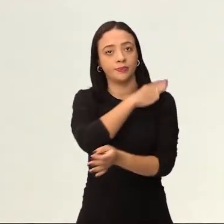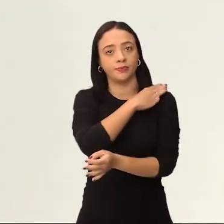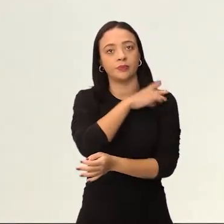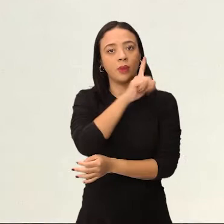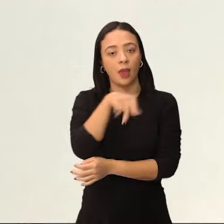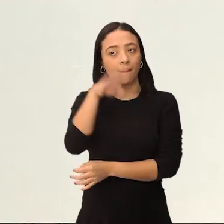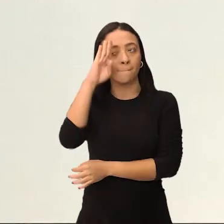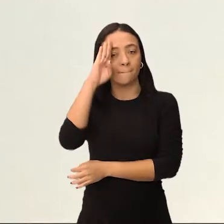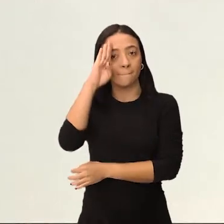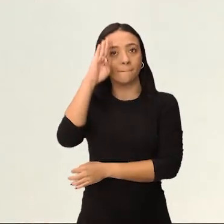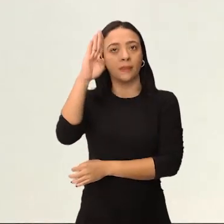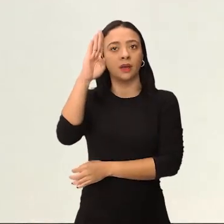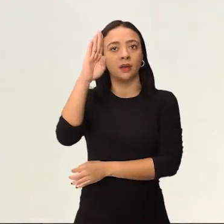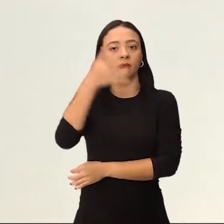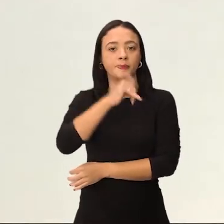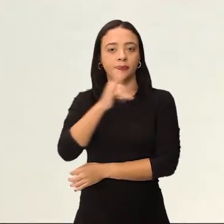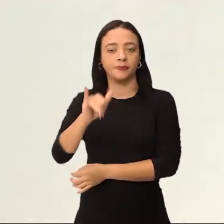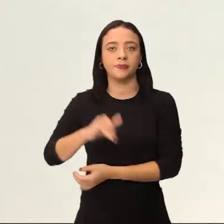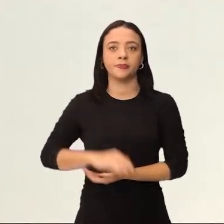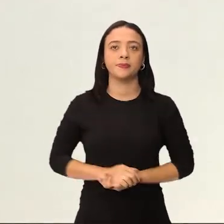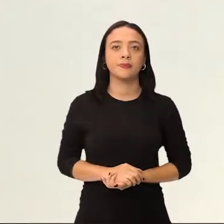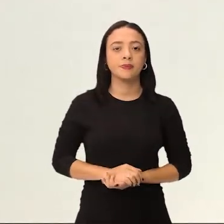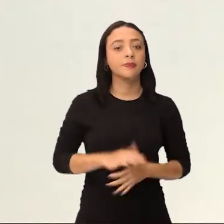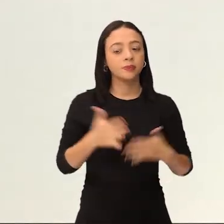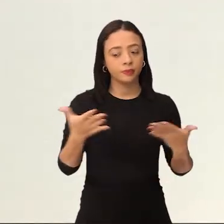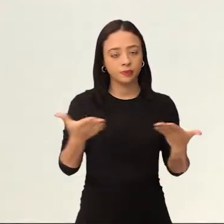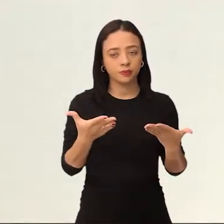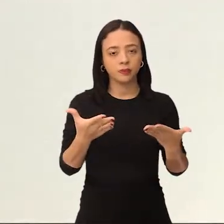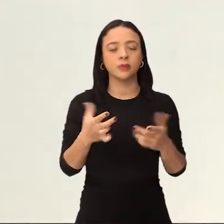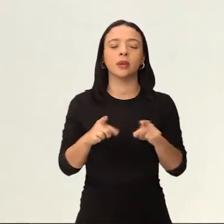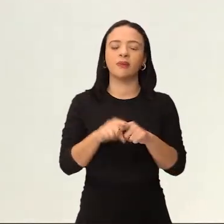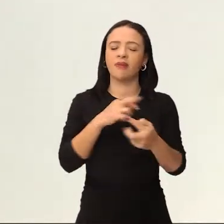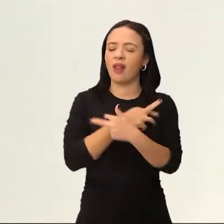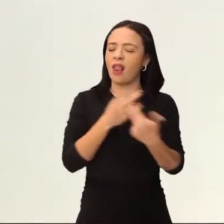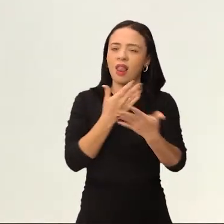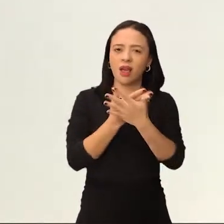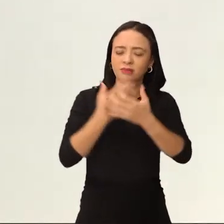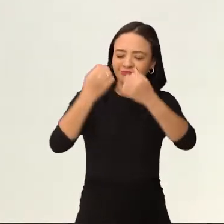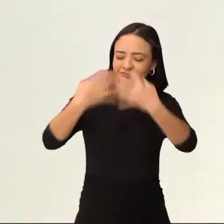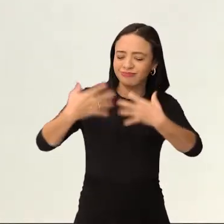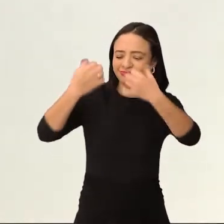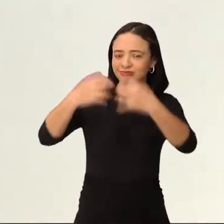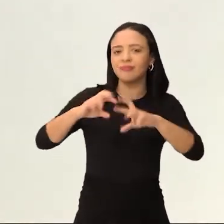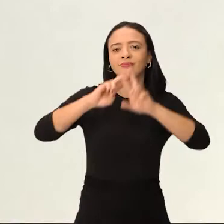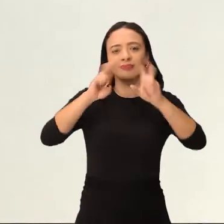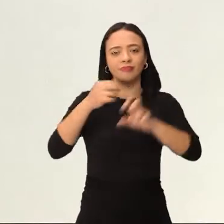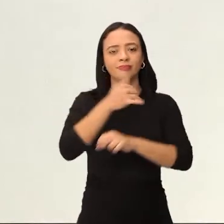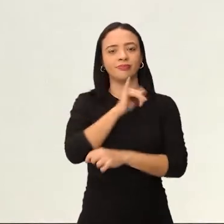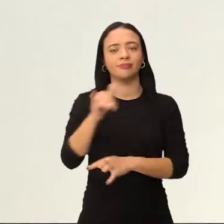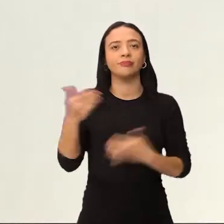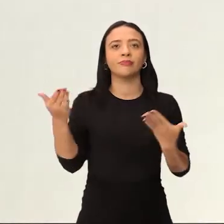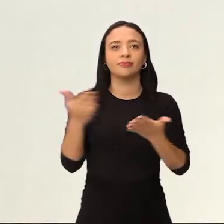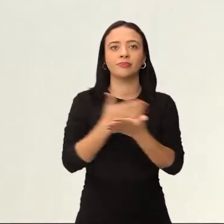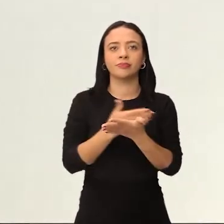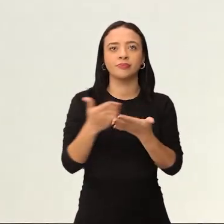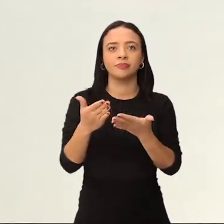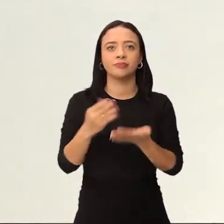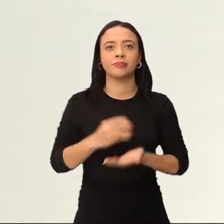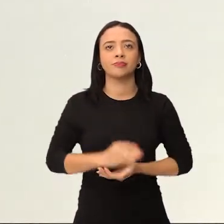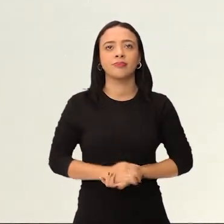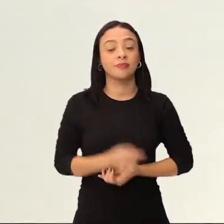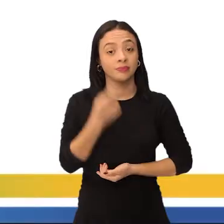ela é eletricidade e aí vamos passar muitas aulas falando sobre eletricidade tá pessoal então vamos lá